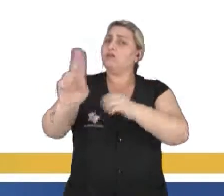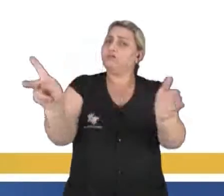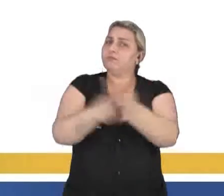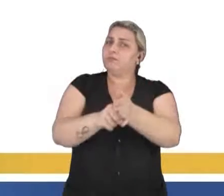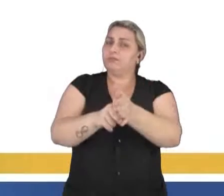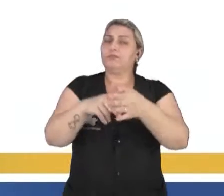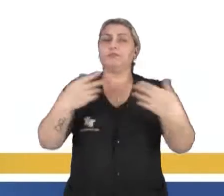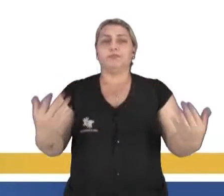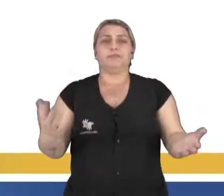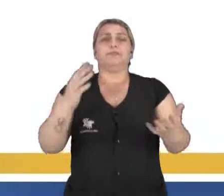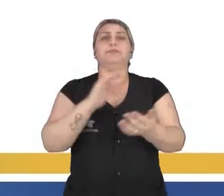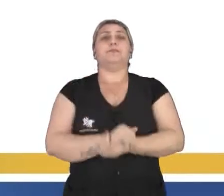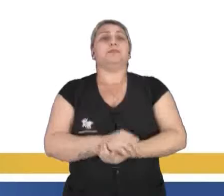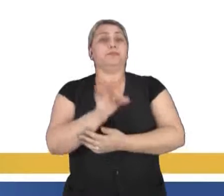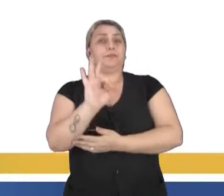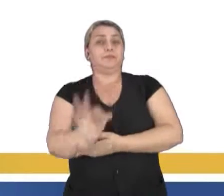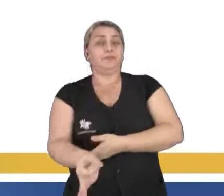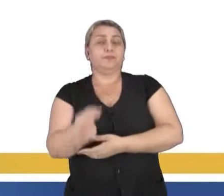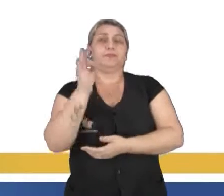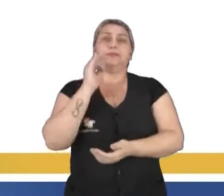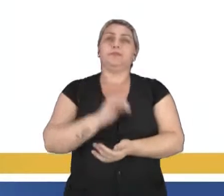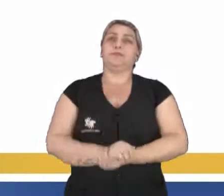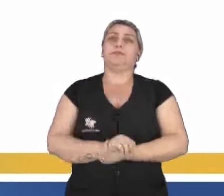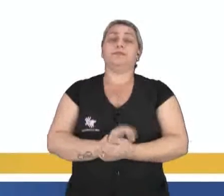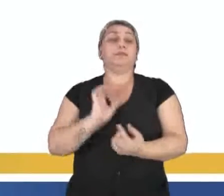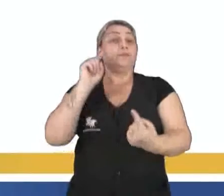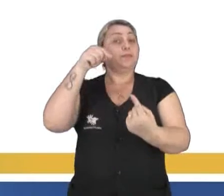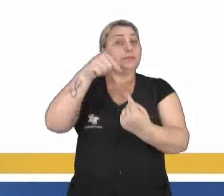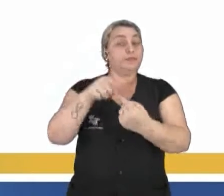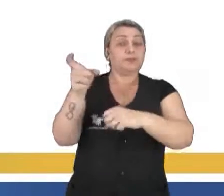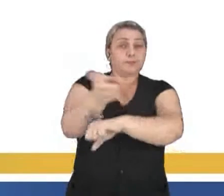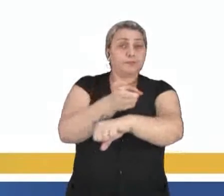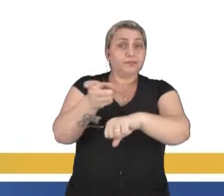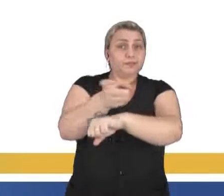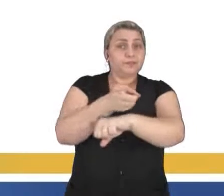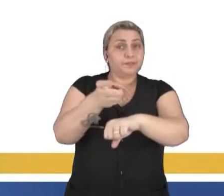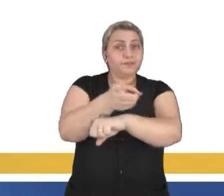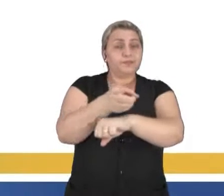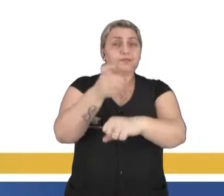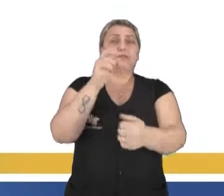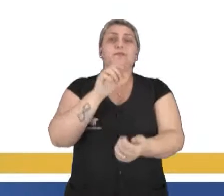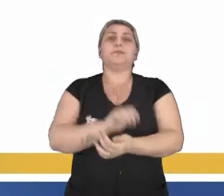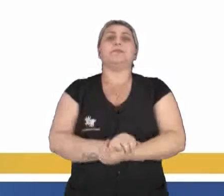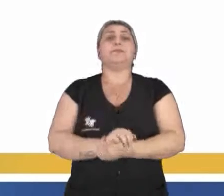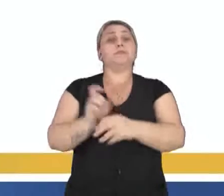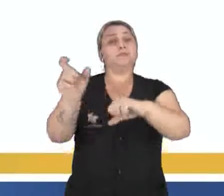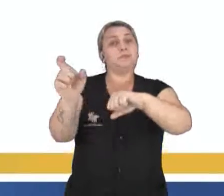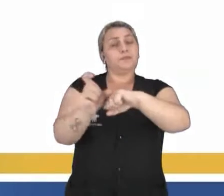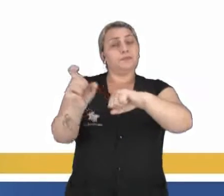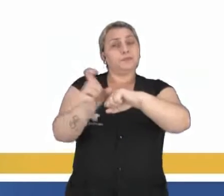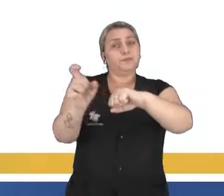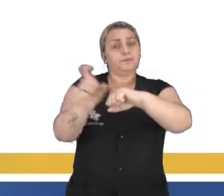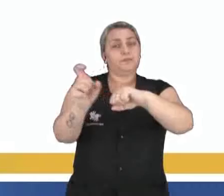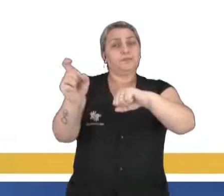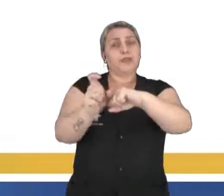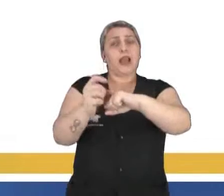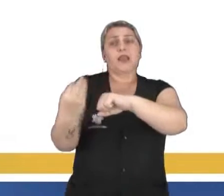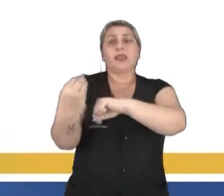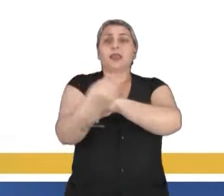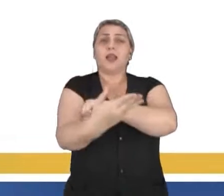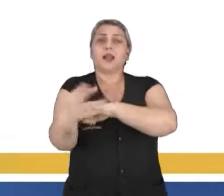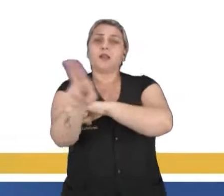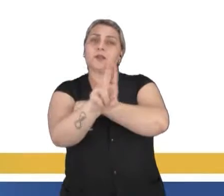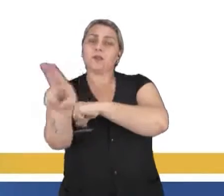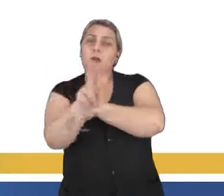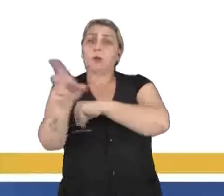qualidade ao nome certo essa é a função do adjetivo Todos nós sabemos né o substantivo ele é o que dá